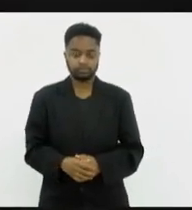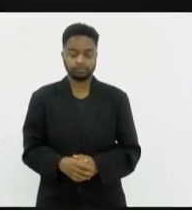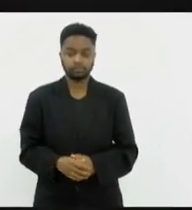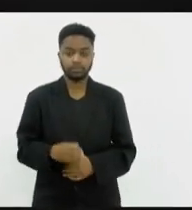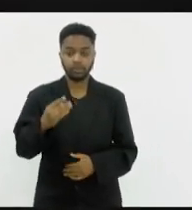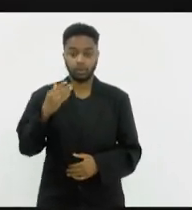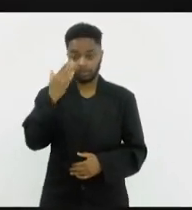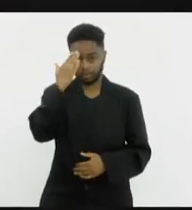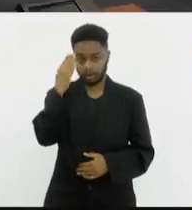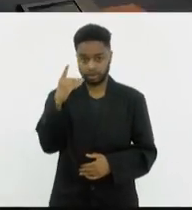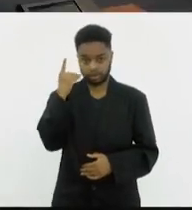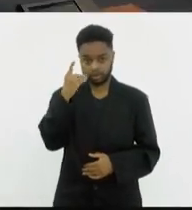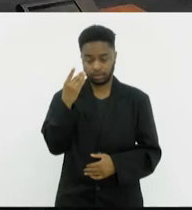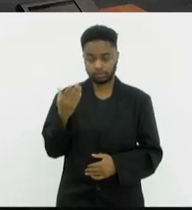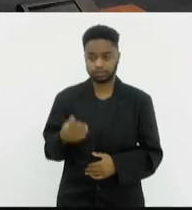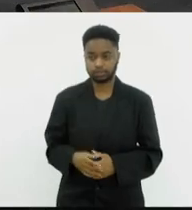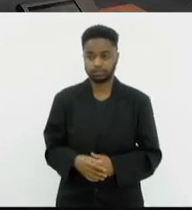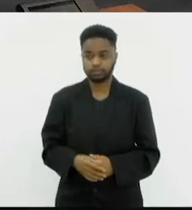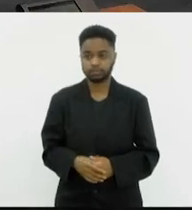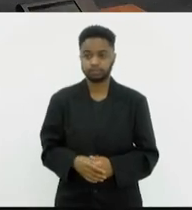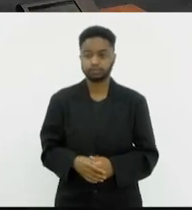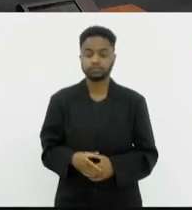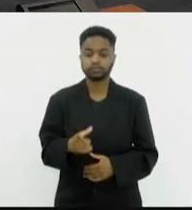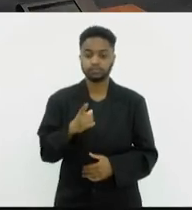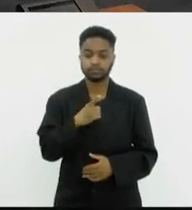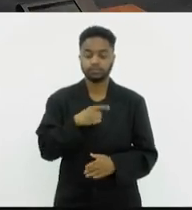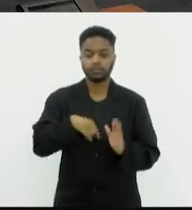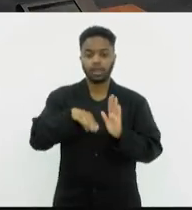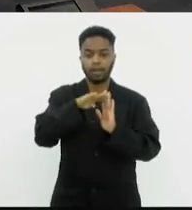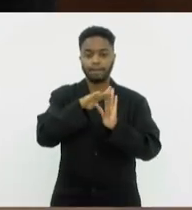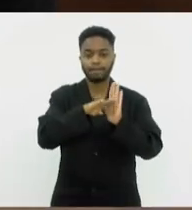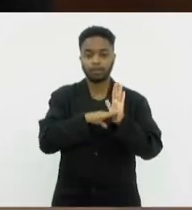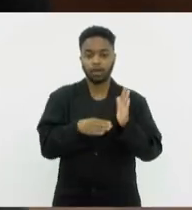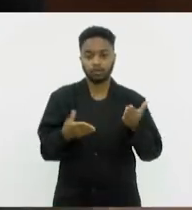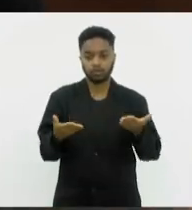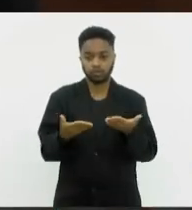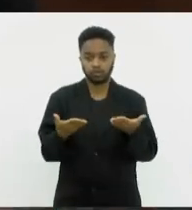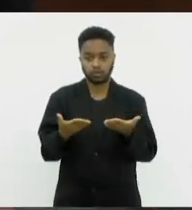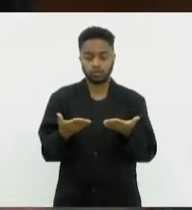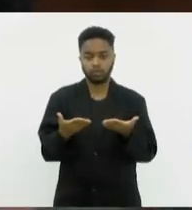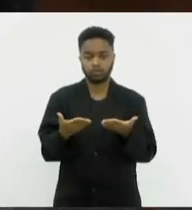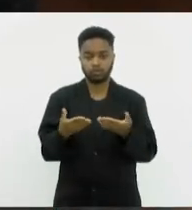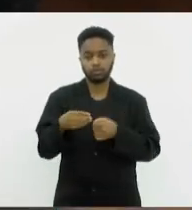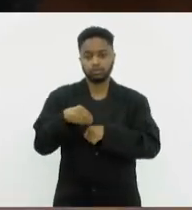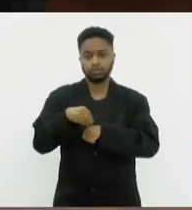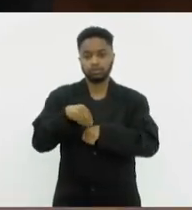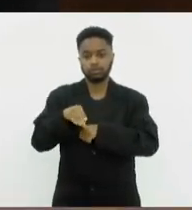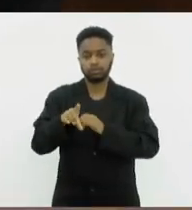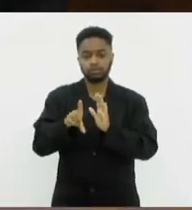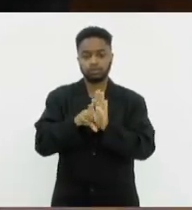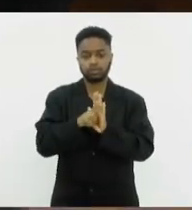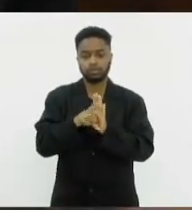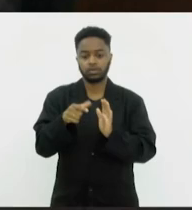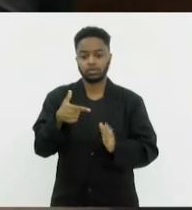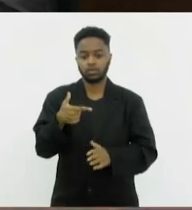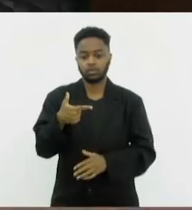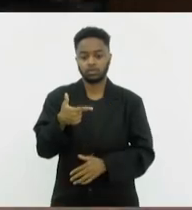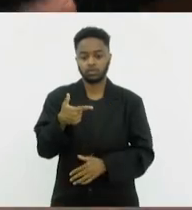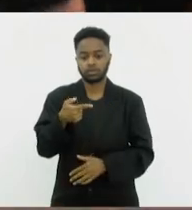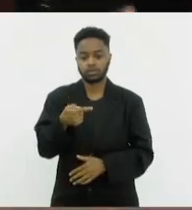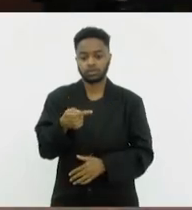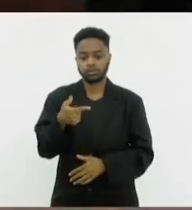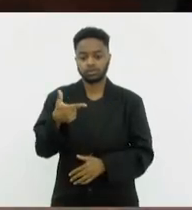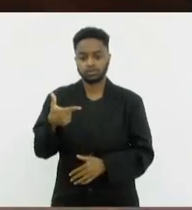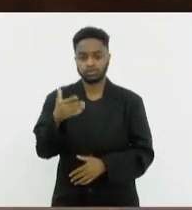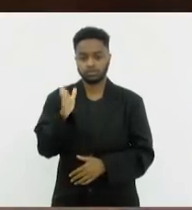Deputado Felipe Soares. Senhor presidente, está em tramitação na pauta de hoje a indicação legislativa